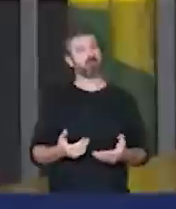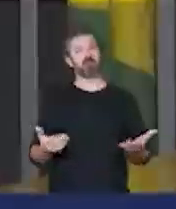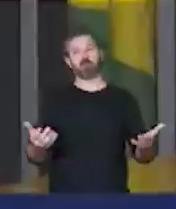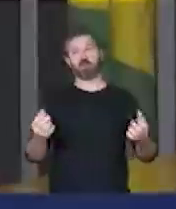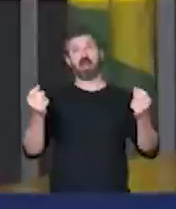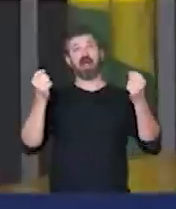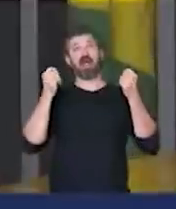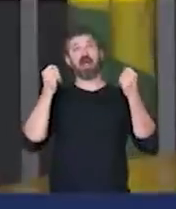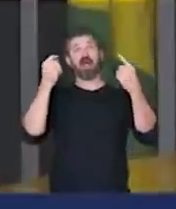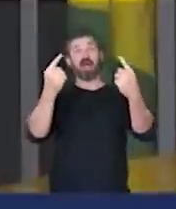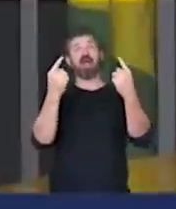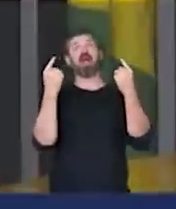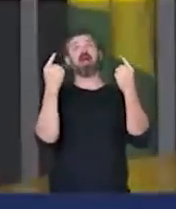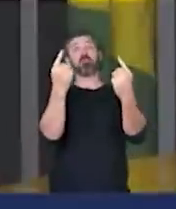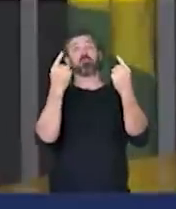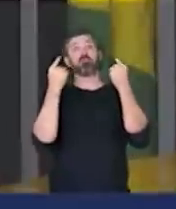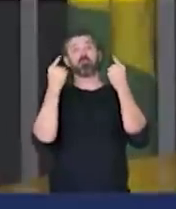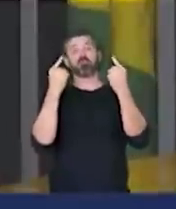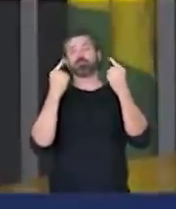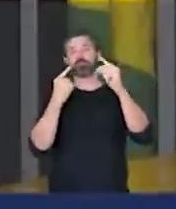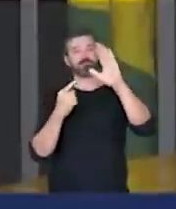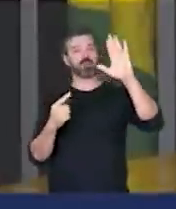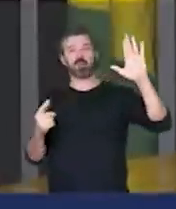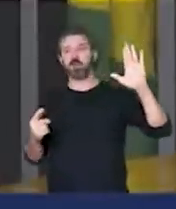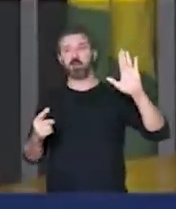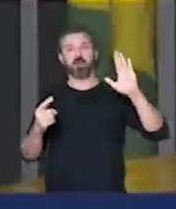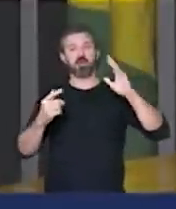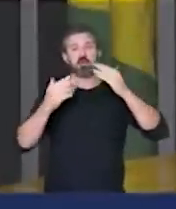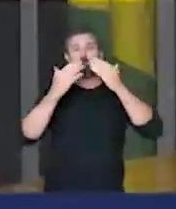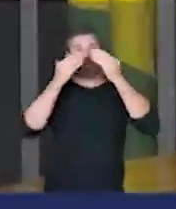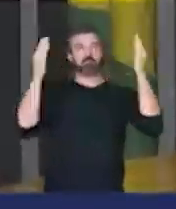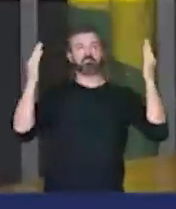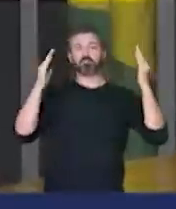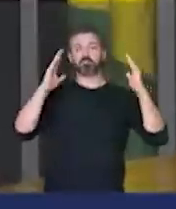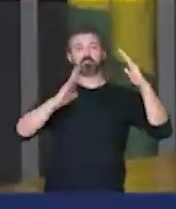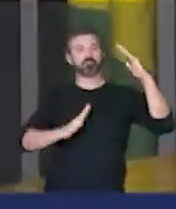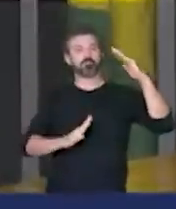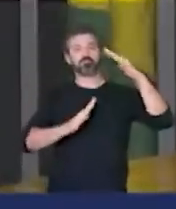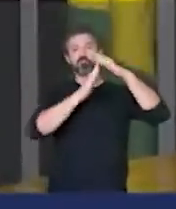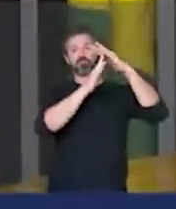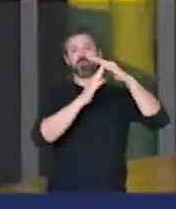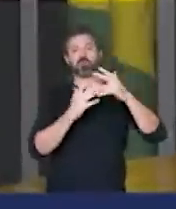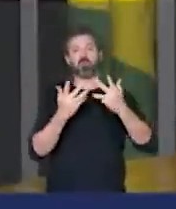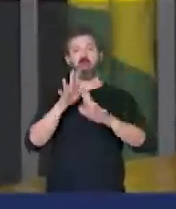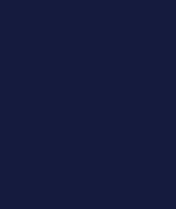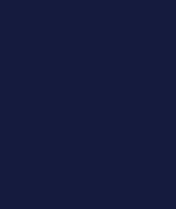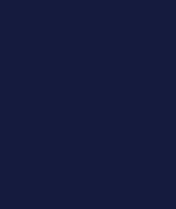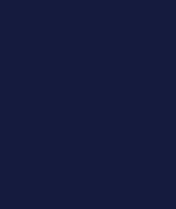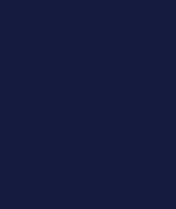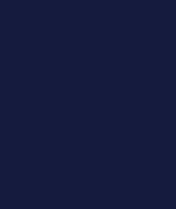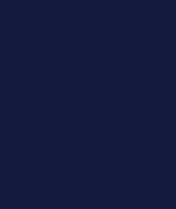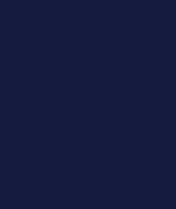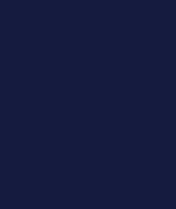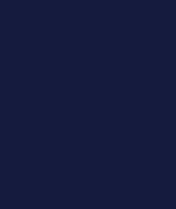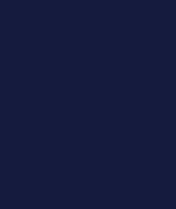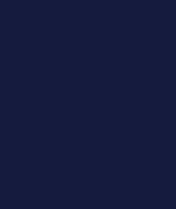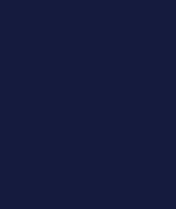o cúmulo, assim, é a revelação máxima do populismo e da demagogia desse governo.